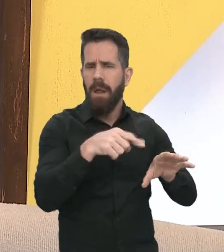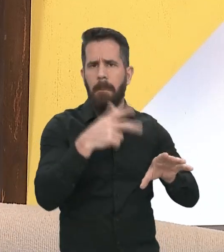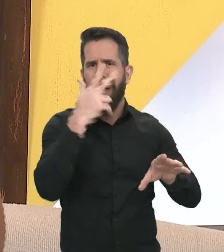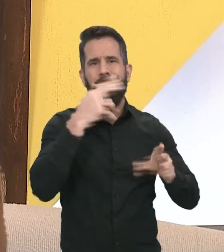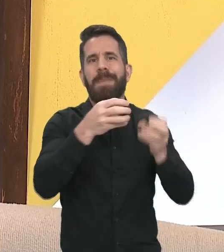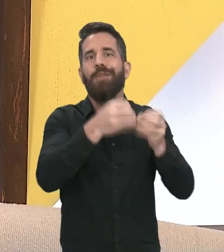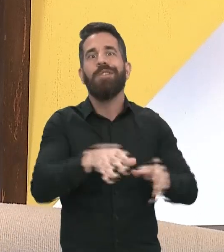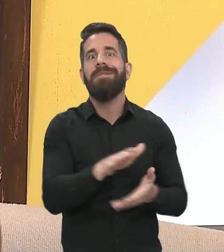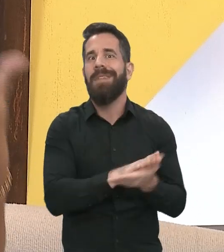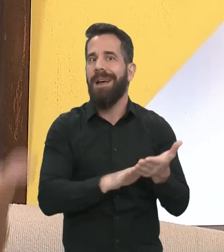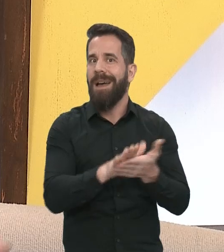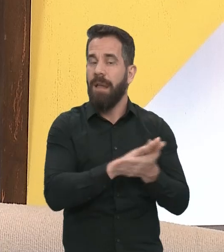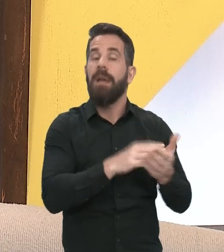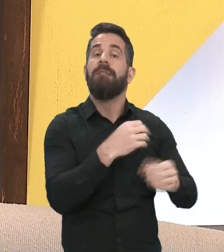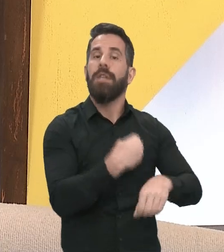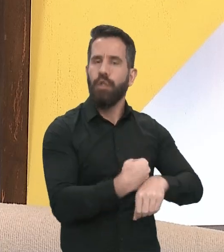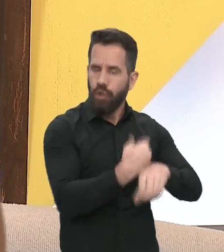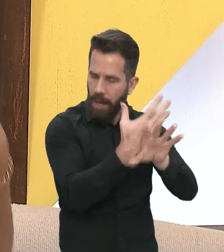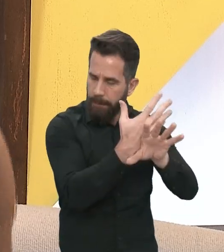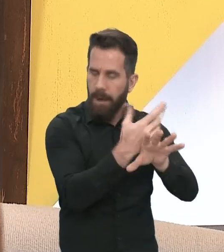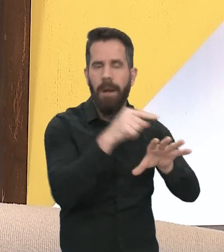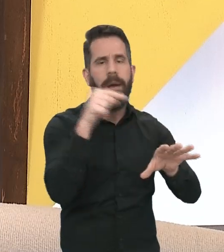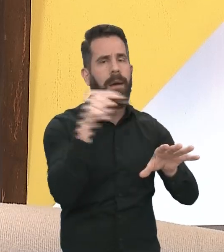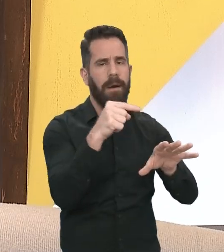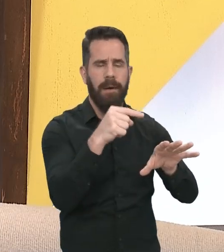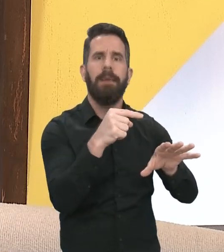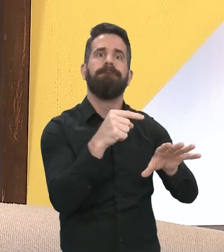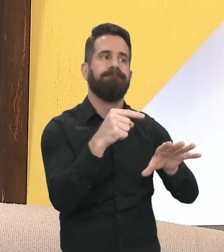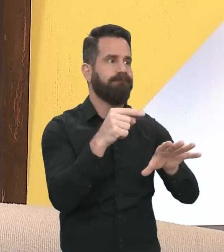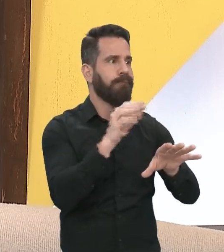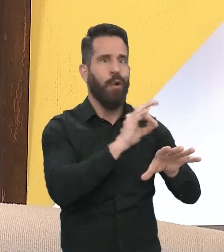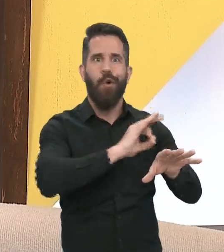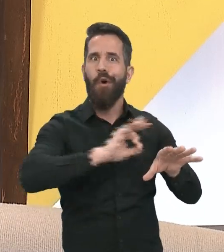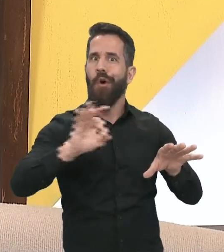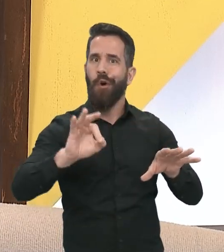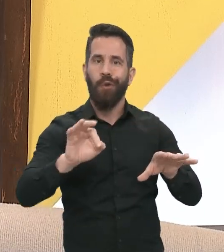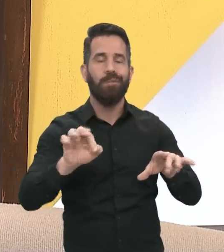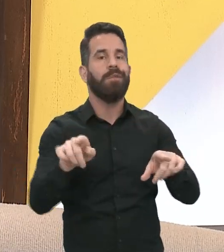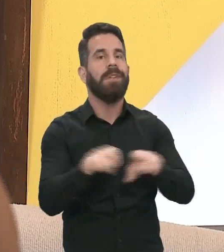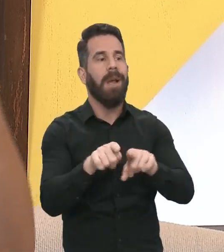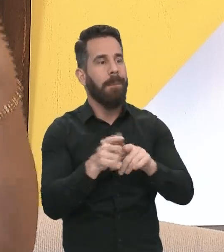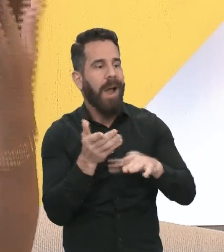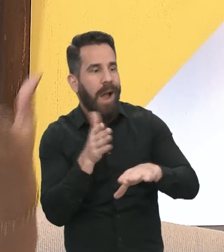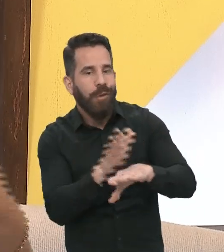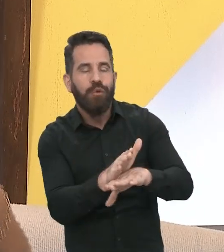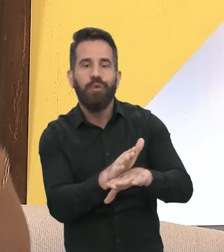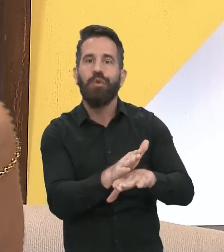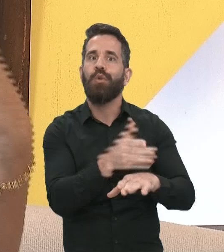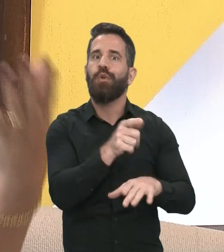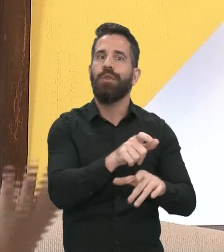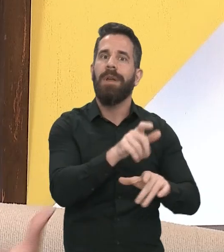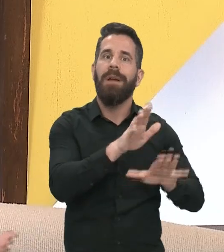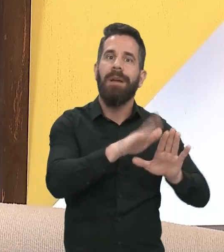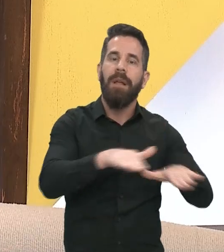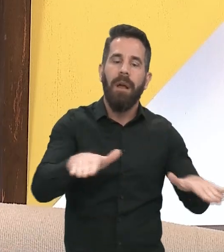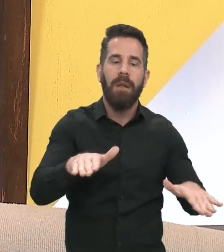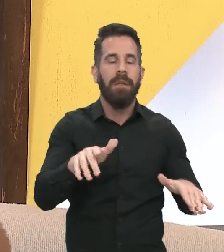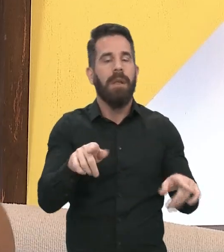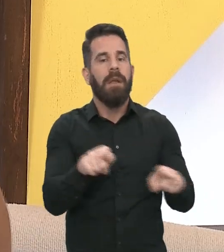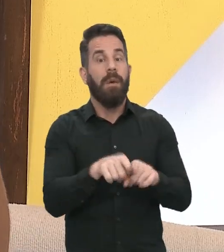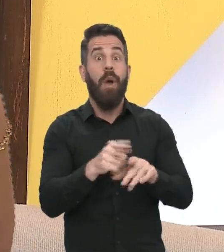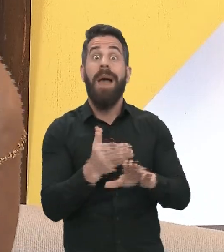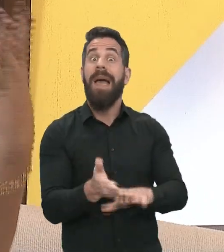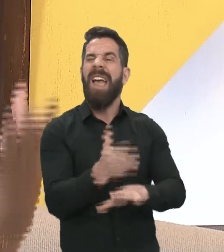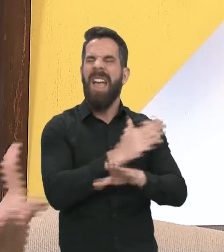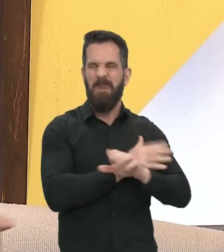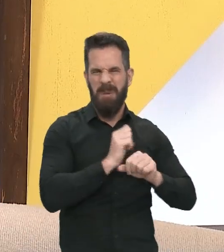Então, videochamadas é algo que facilita também para a criança poder se conectar. Na própria época da pandemia,